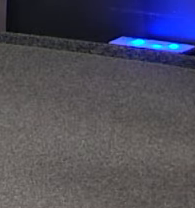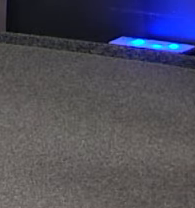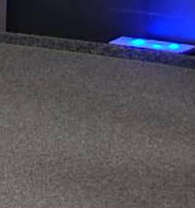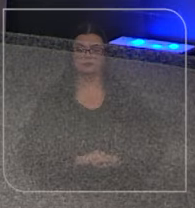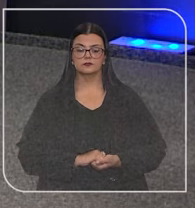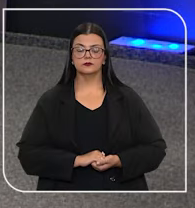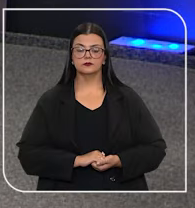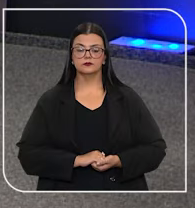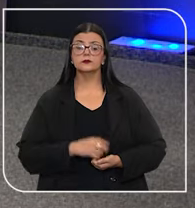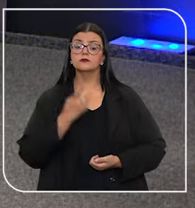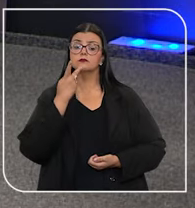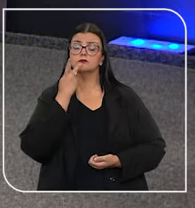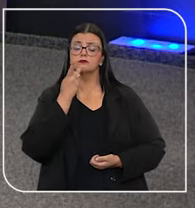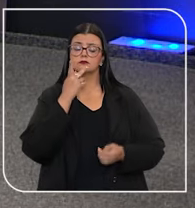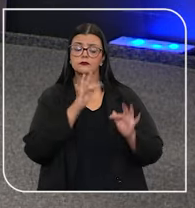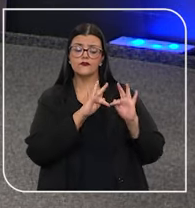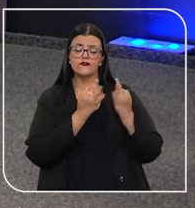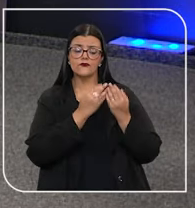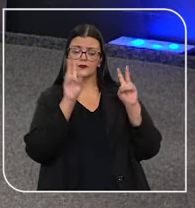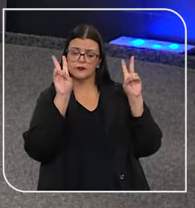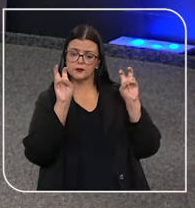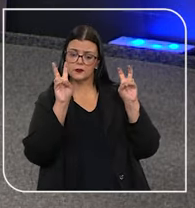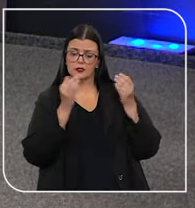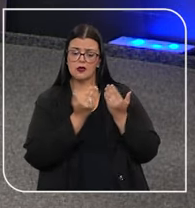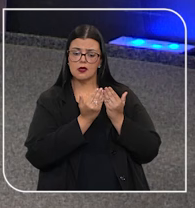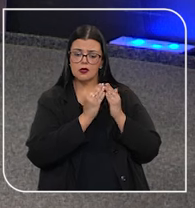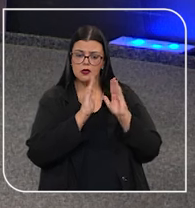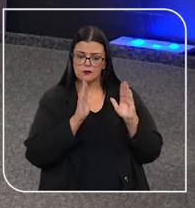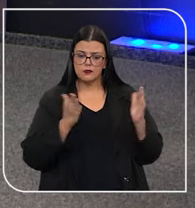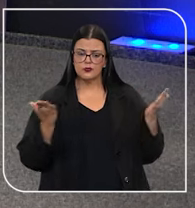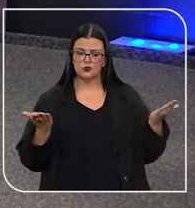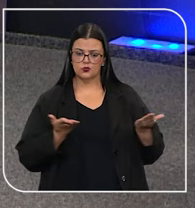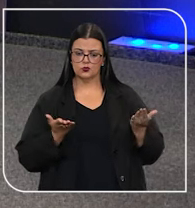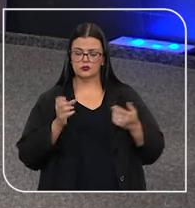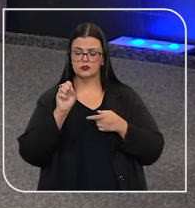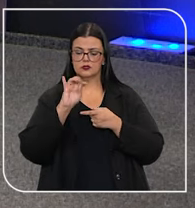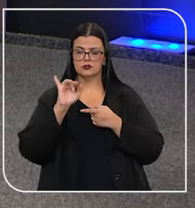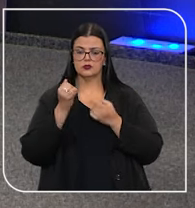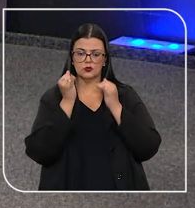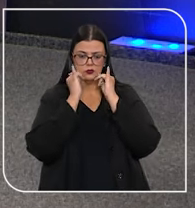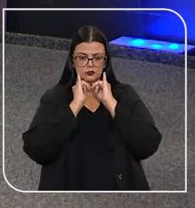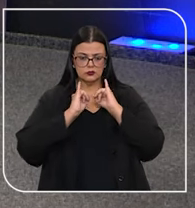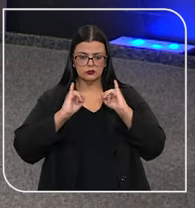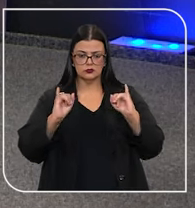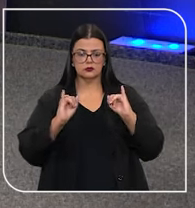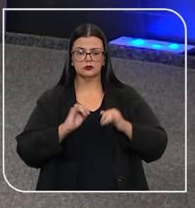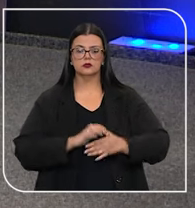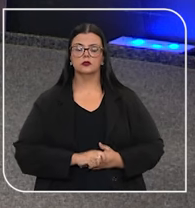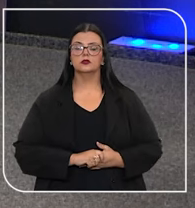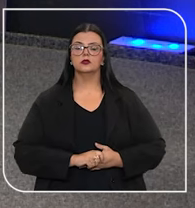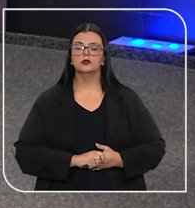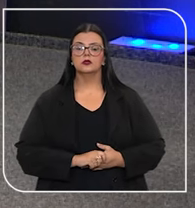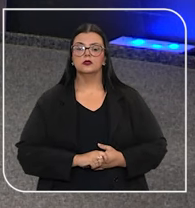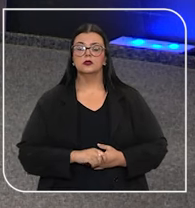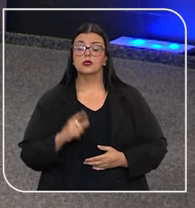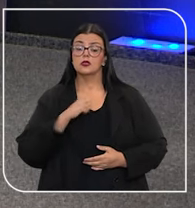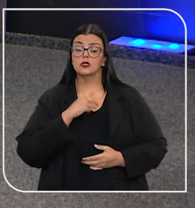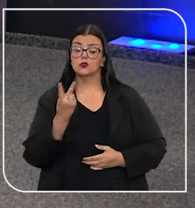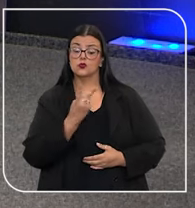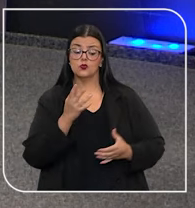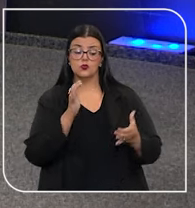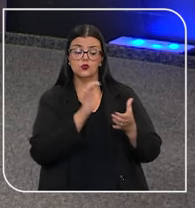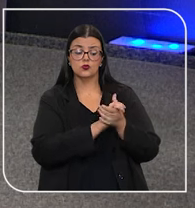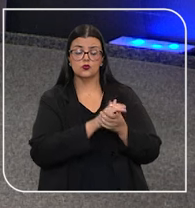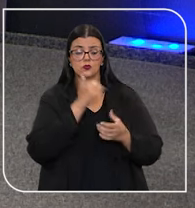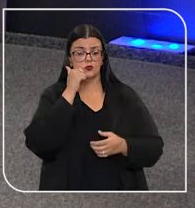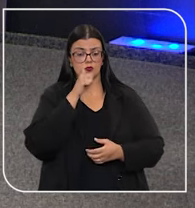ar e é com um caso de família que a gente abre a edição de hoje do STJ notícias um casal de